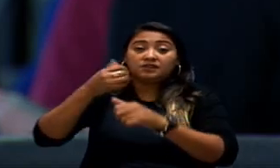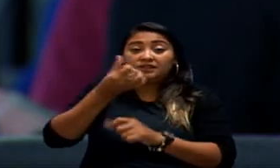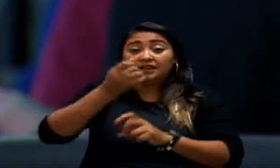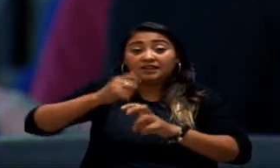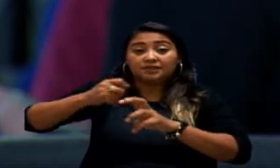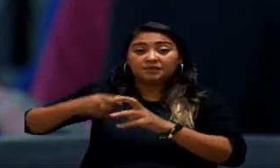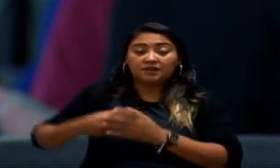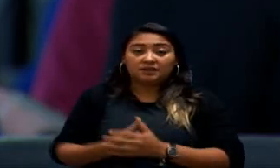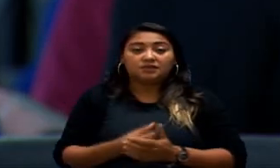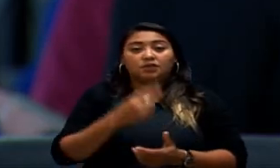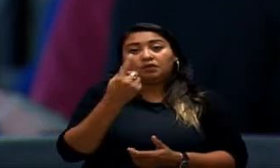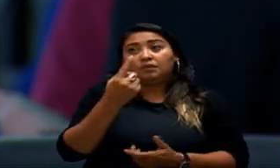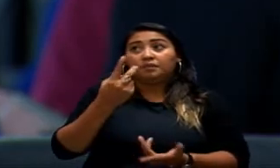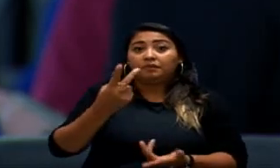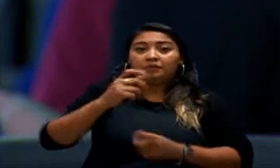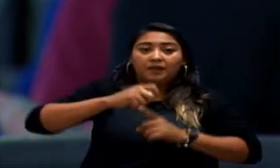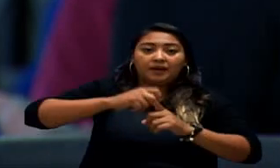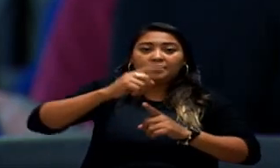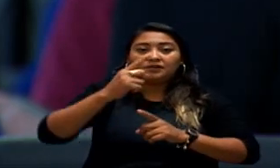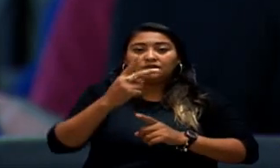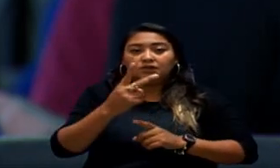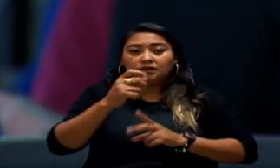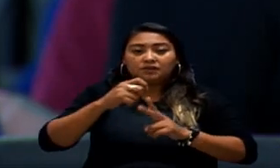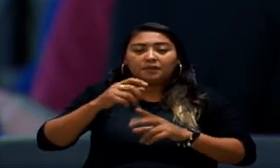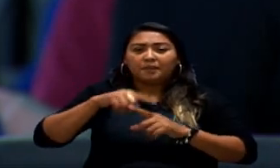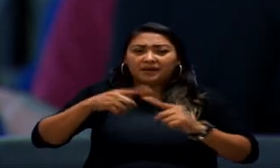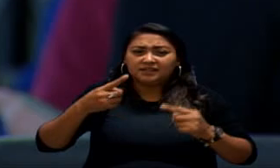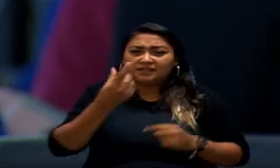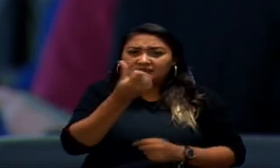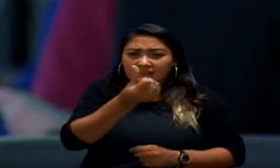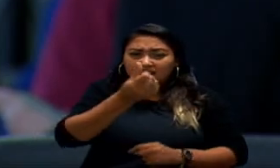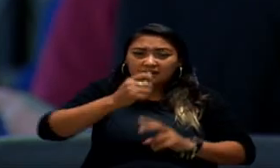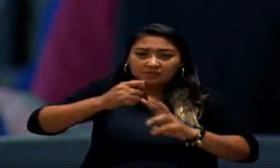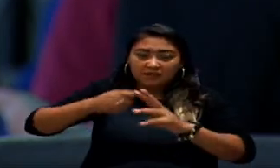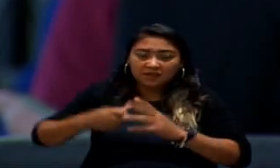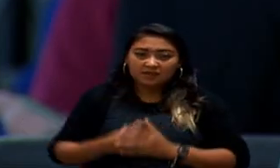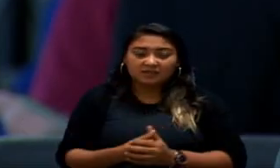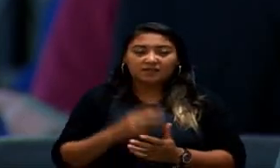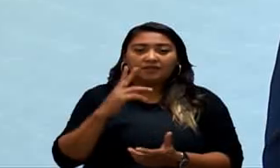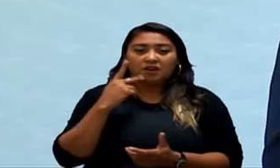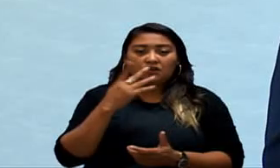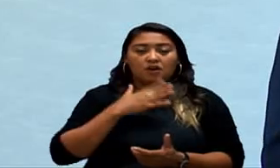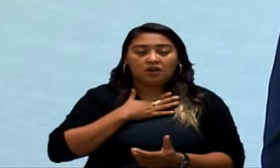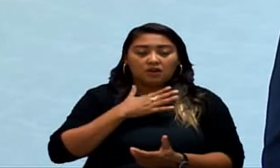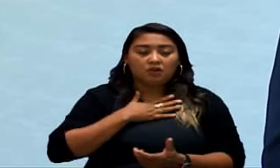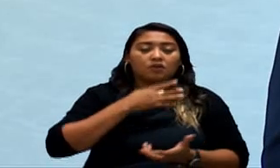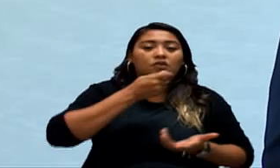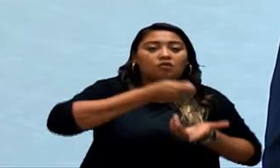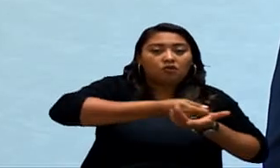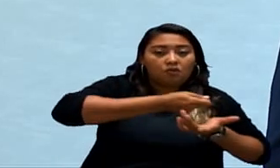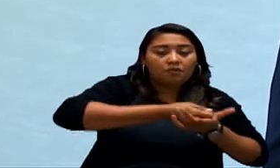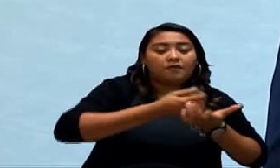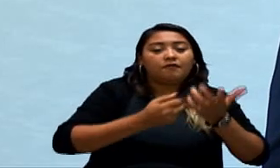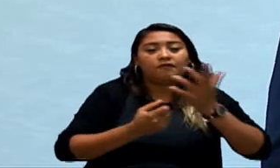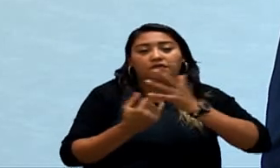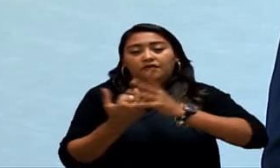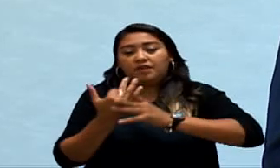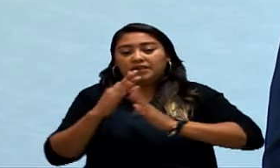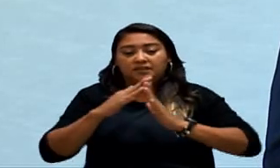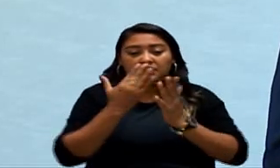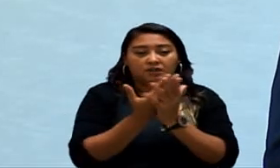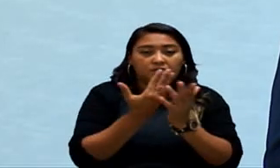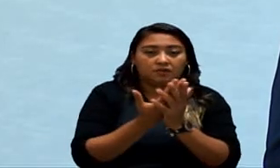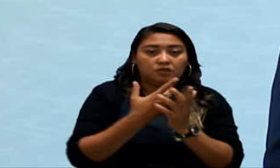dois, está trocando, mas 6 meses... Mas, vereador, né? Como eu disse para a senhora, eu cobro, inclusive, tenho vários requerimentos, estou até citando